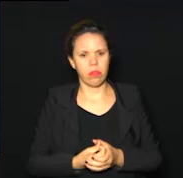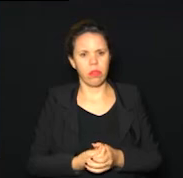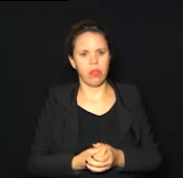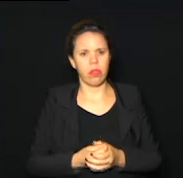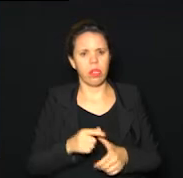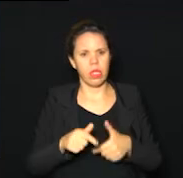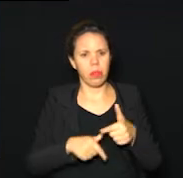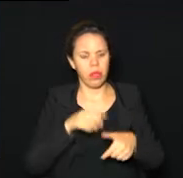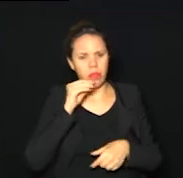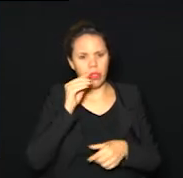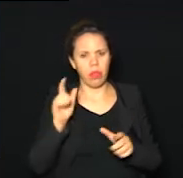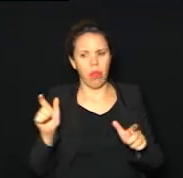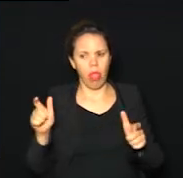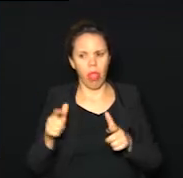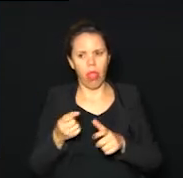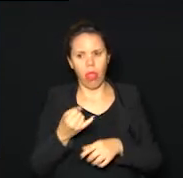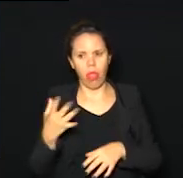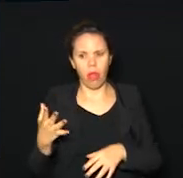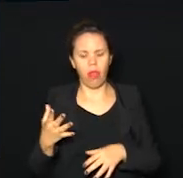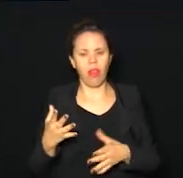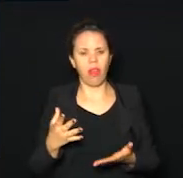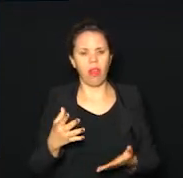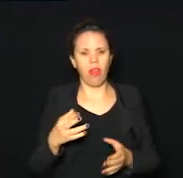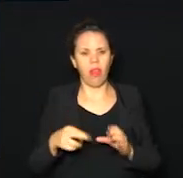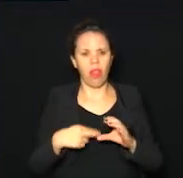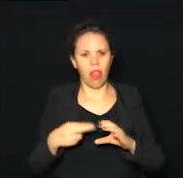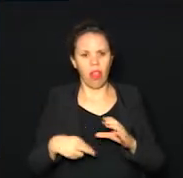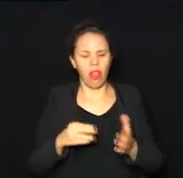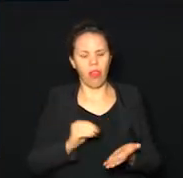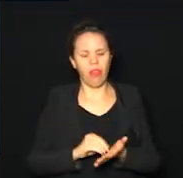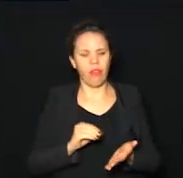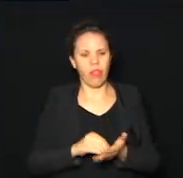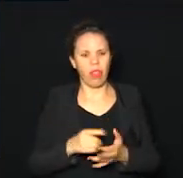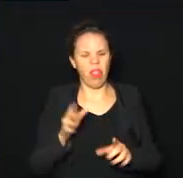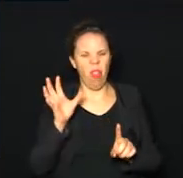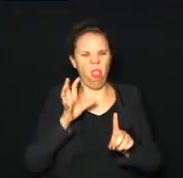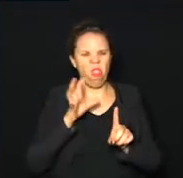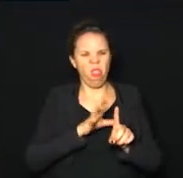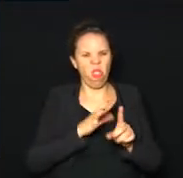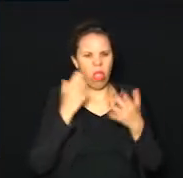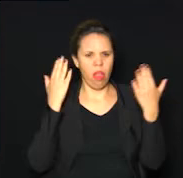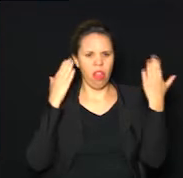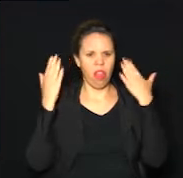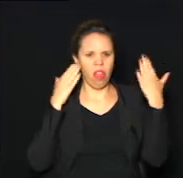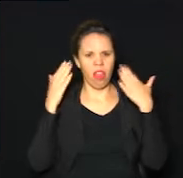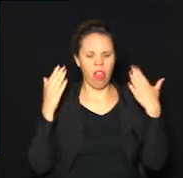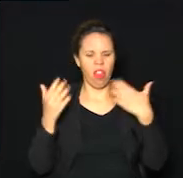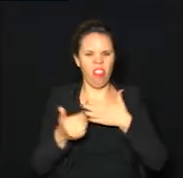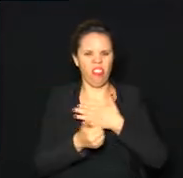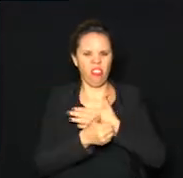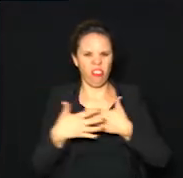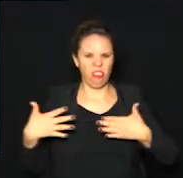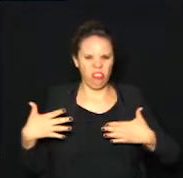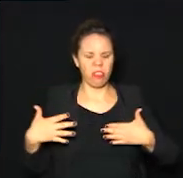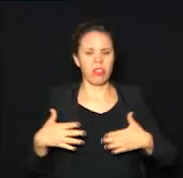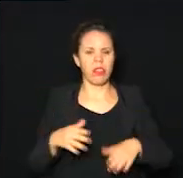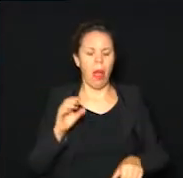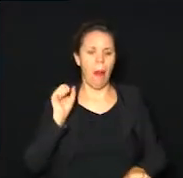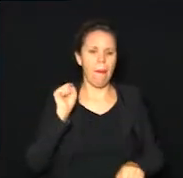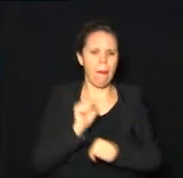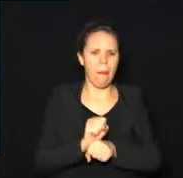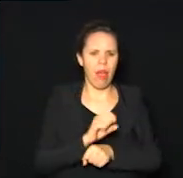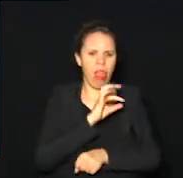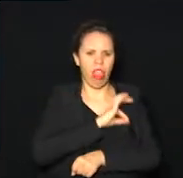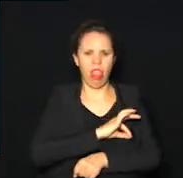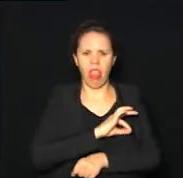reduzido, com sucateamento, com pressão psicológica, assédio moral, com congelamento de salário,